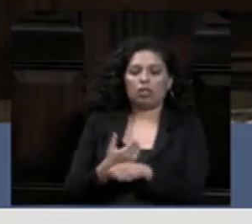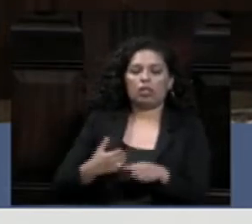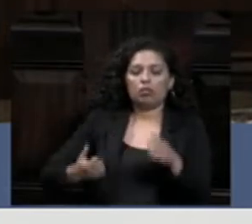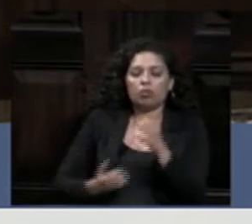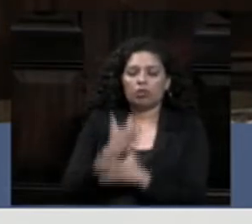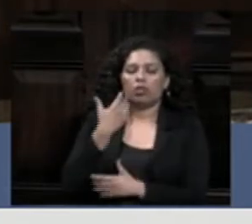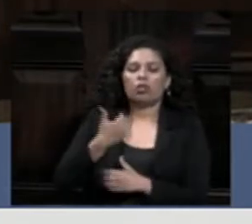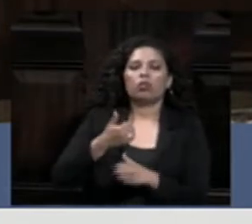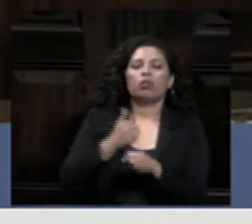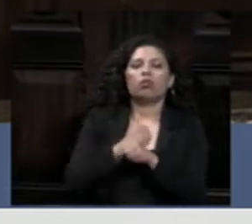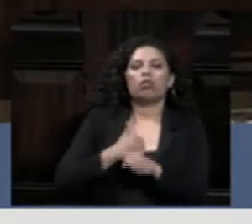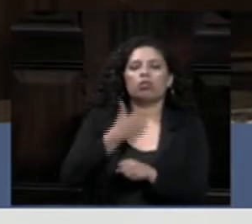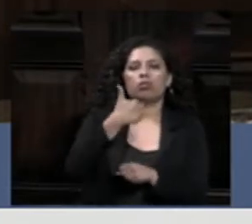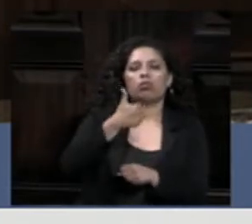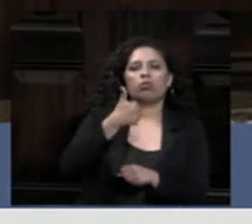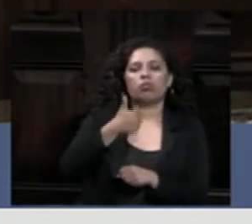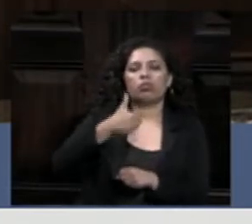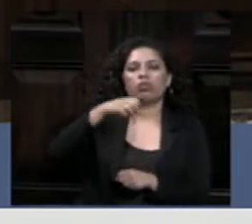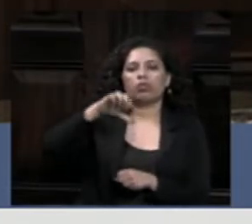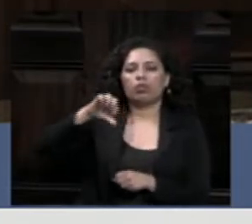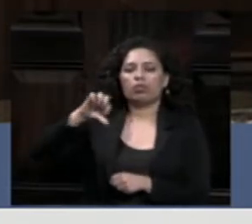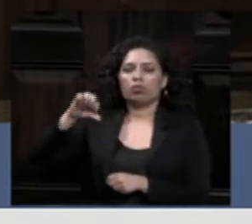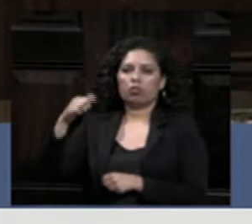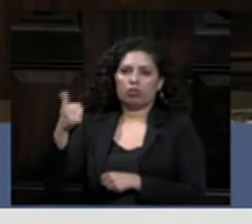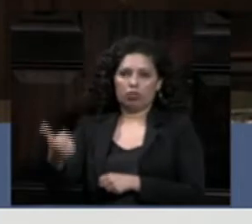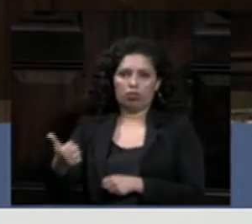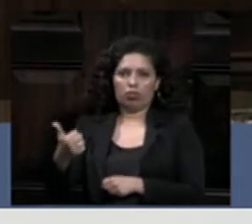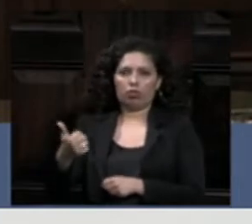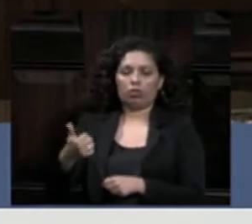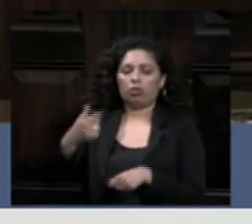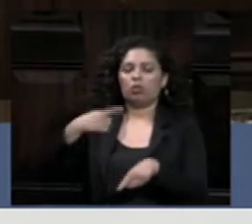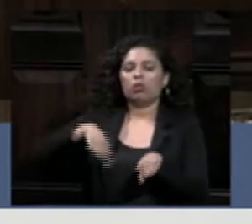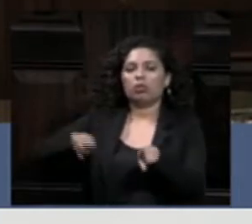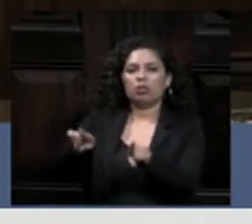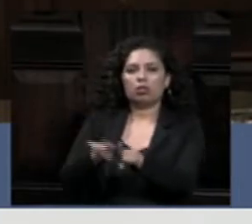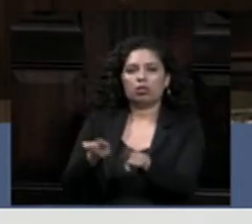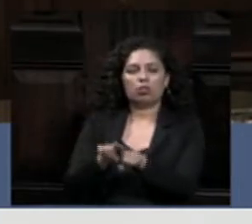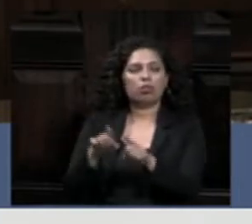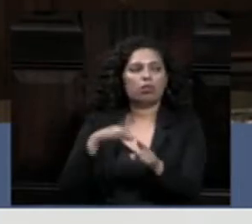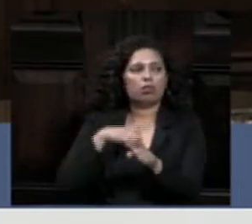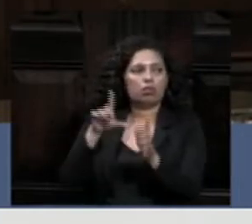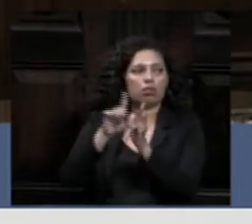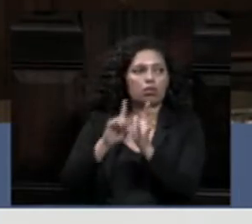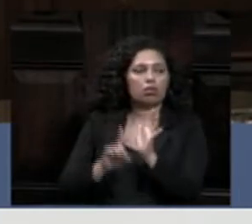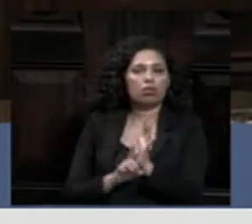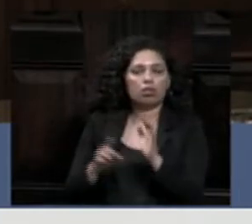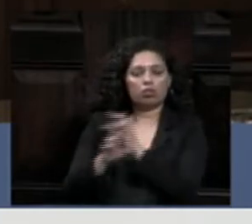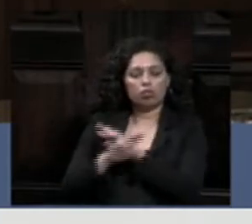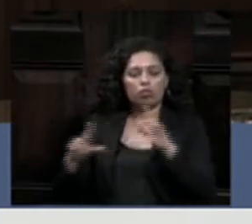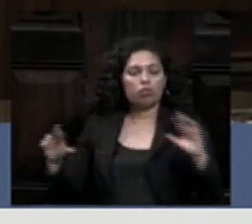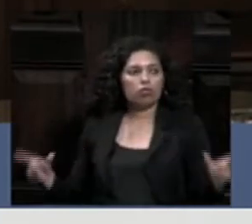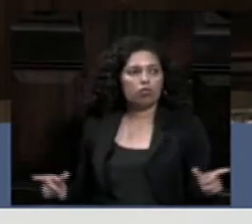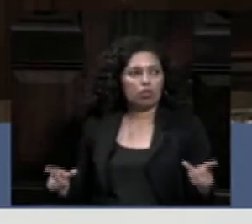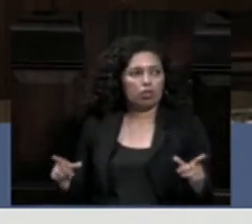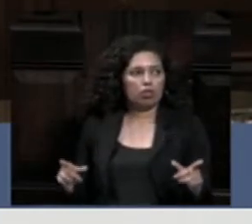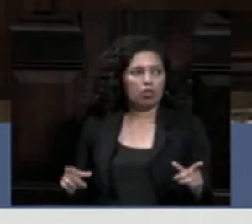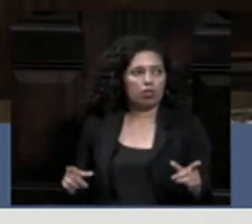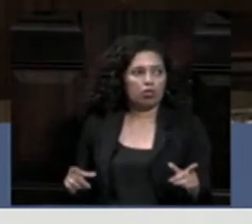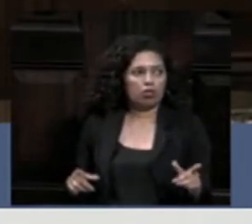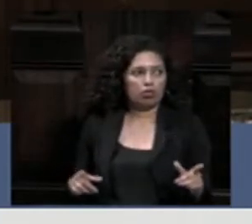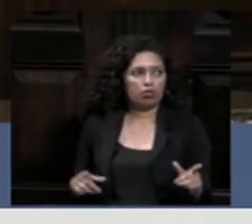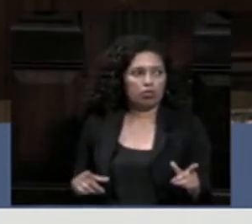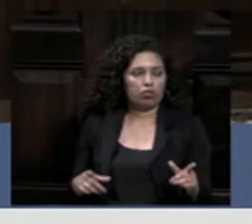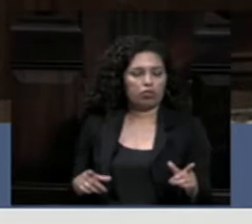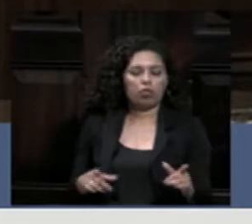1991. E depois ele foi ampliado por outros decretos, que não foram contestados. O decreto, por exemplo, que ampliou